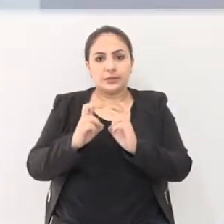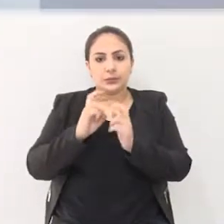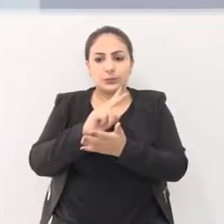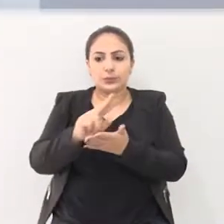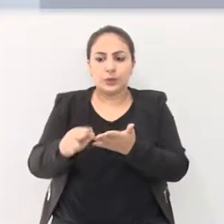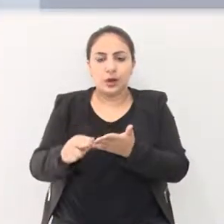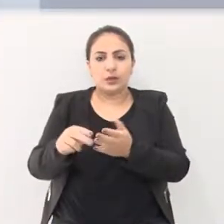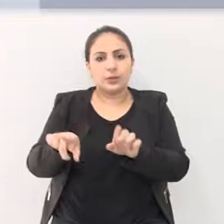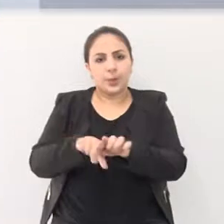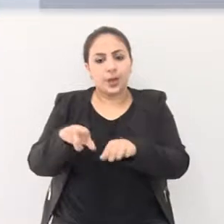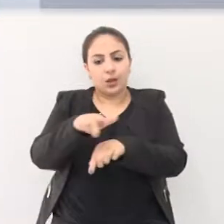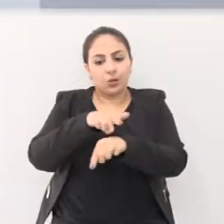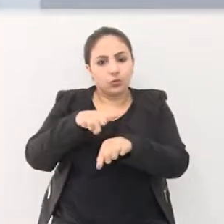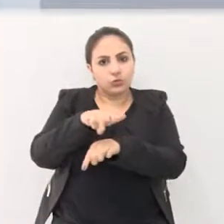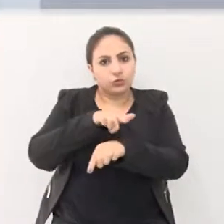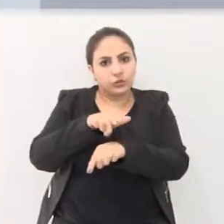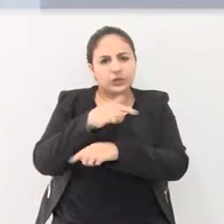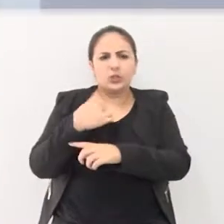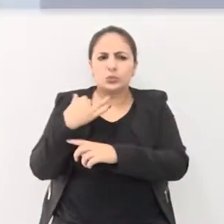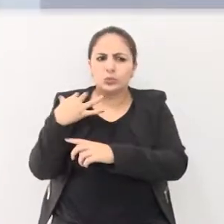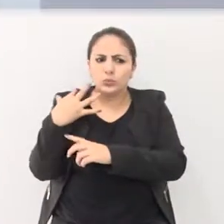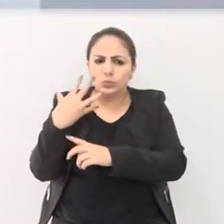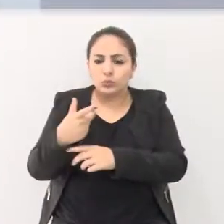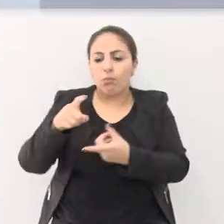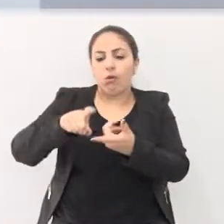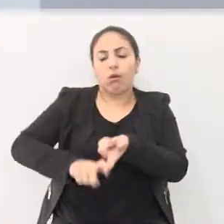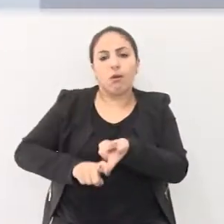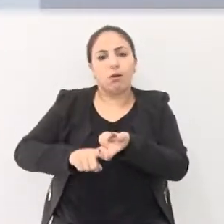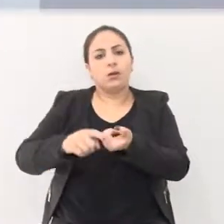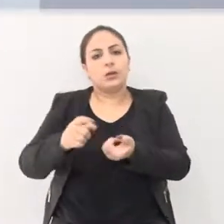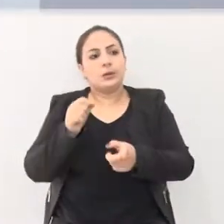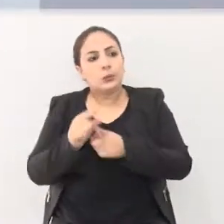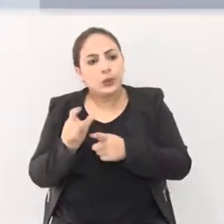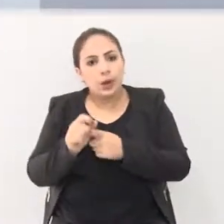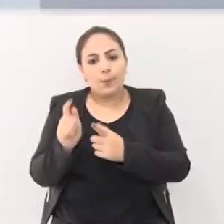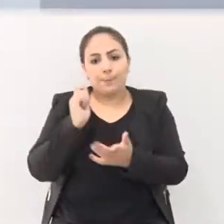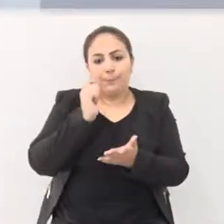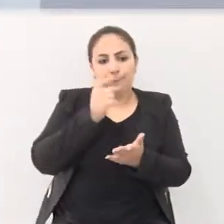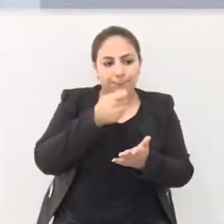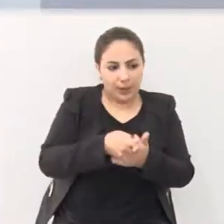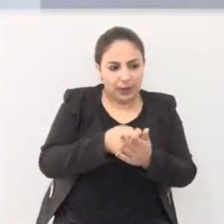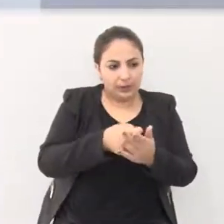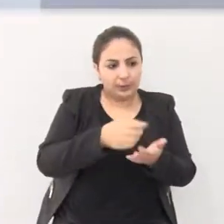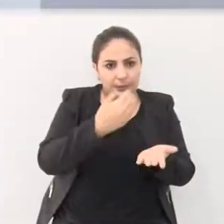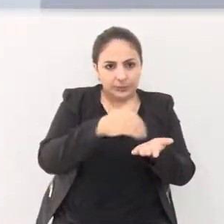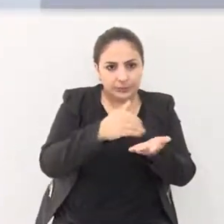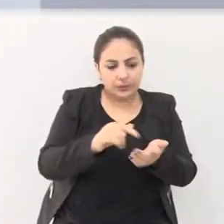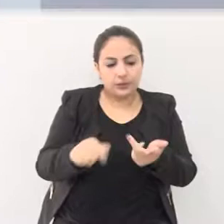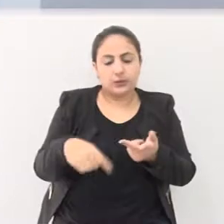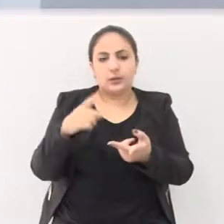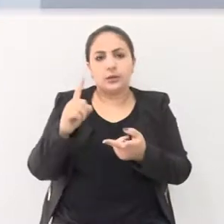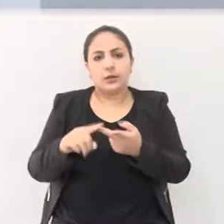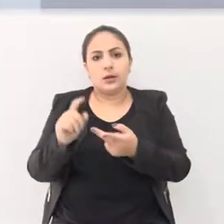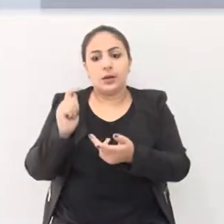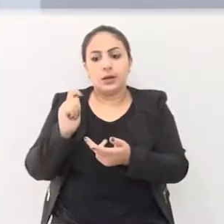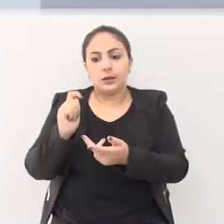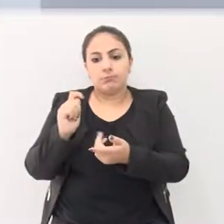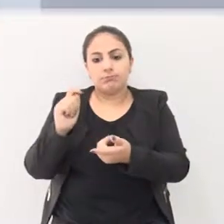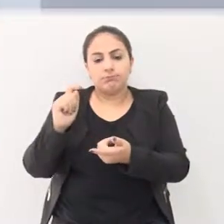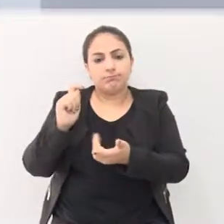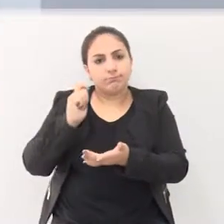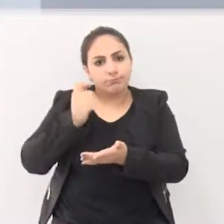logística, mas tudo depende de aluguel para escritório, aluguel para pavilhão, para estocagem e